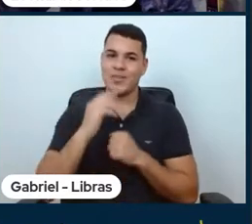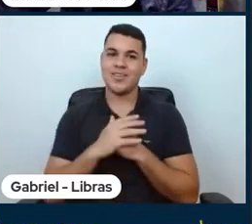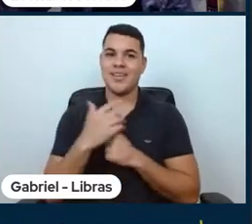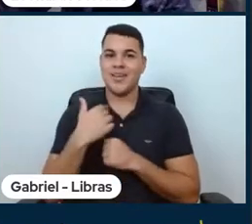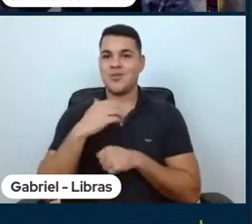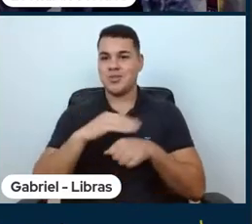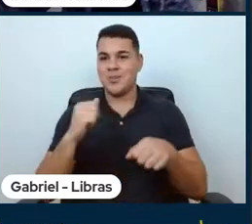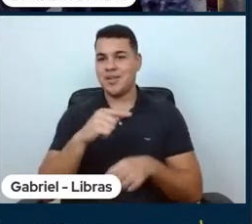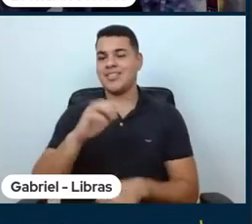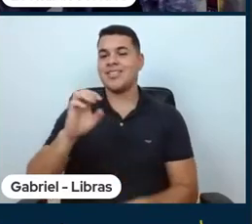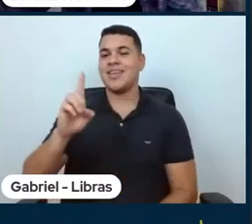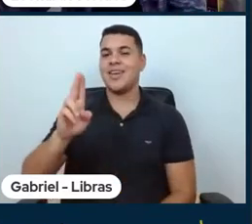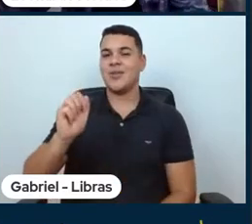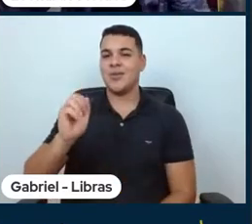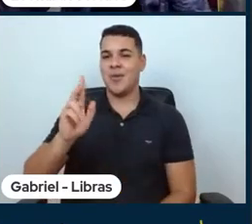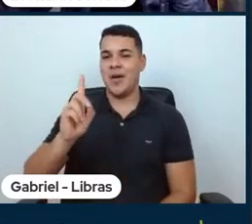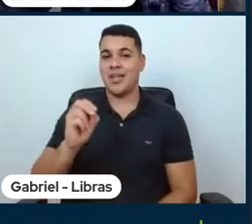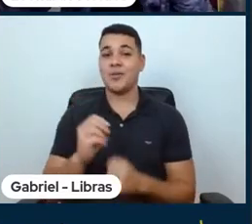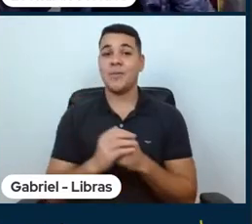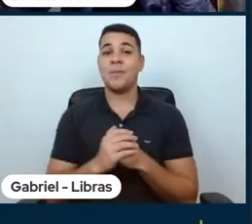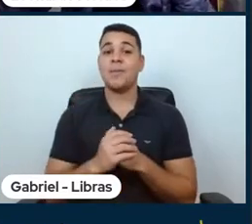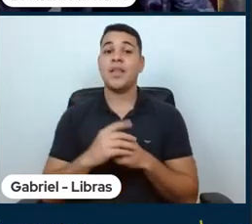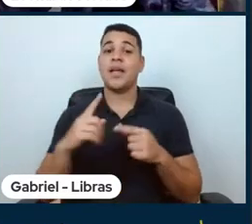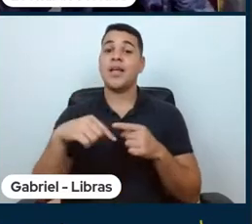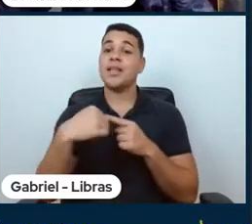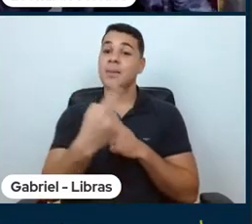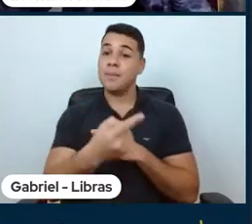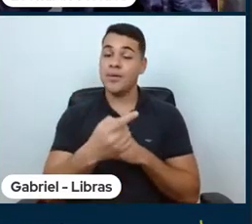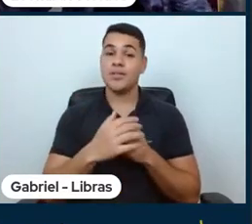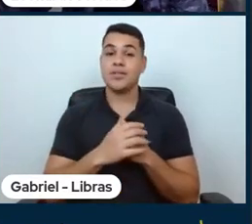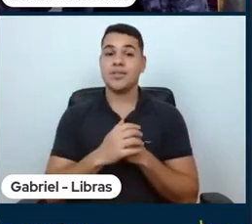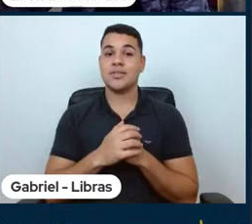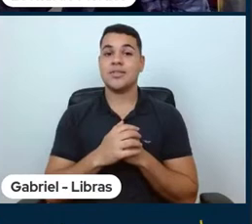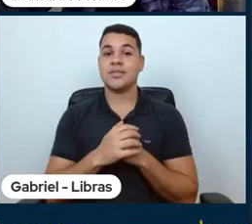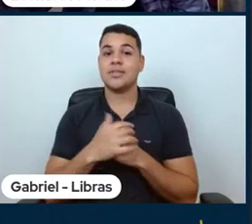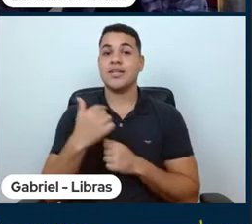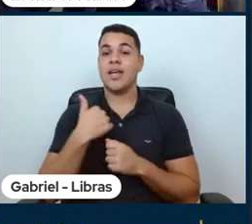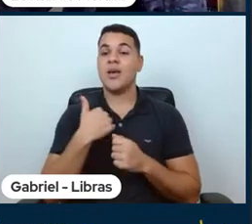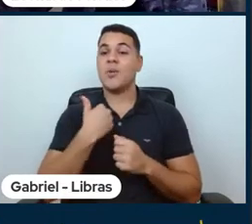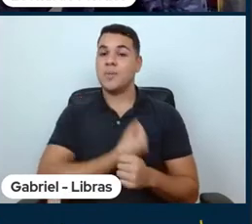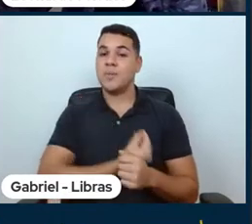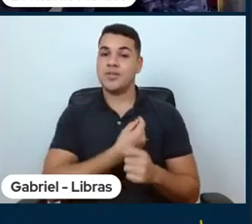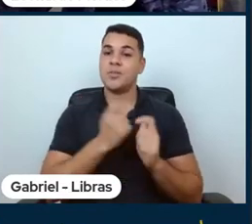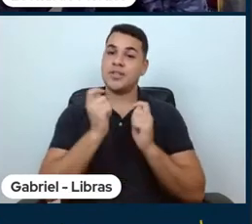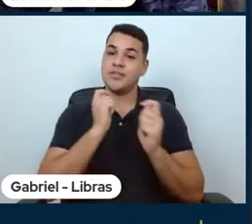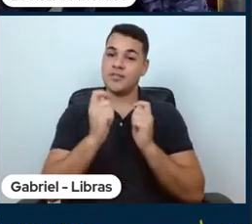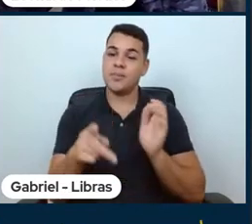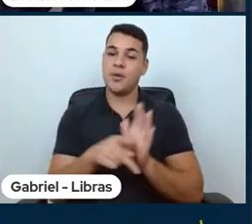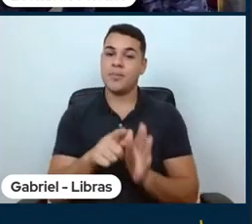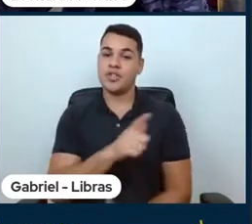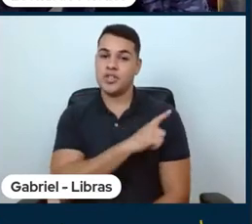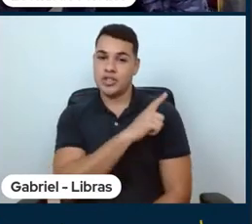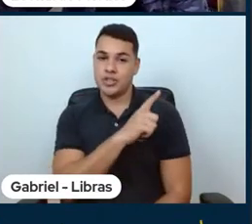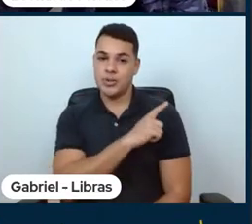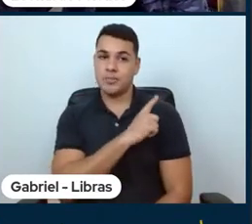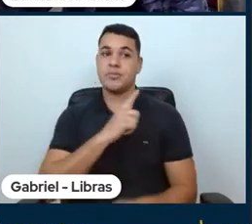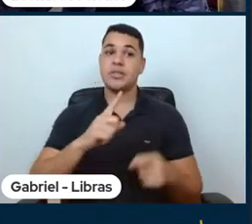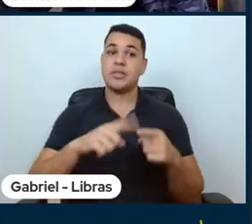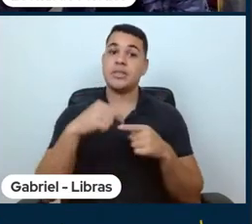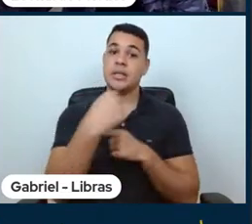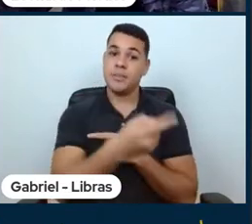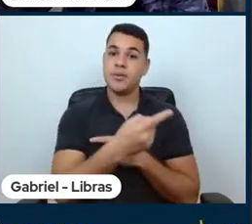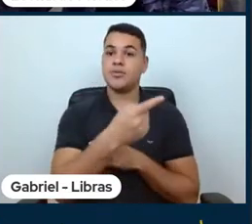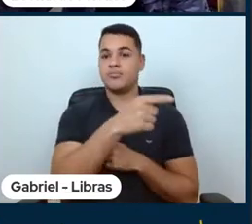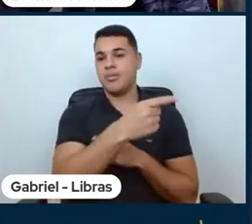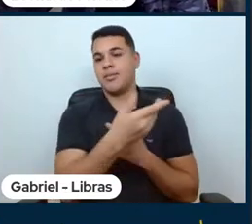Heitor. E depois eu fiz uma entrevista com a gestão, e depois eu recebi a oferta da